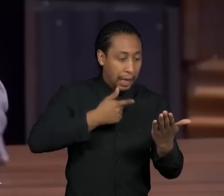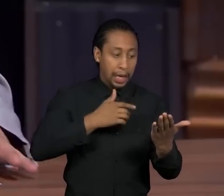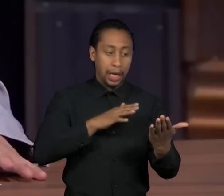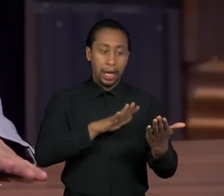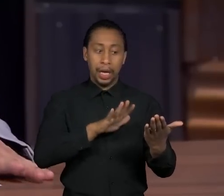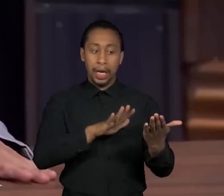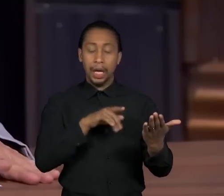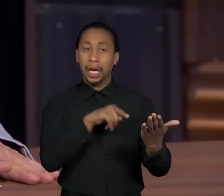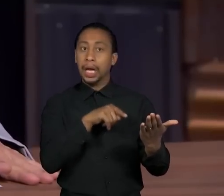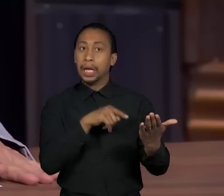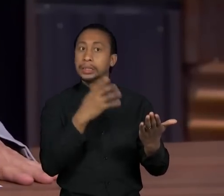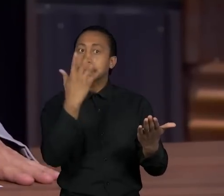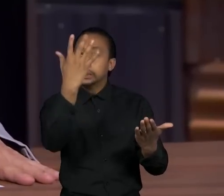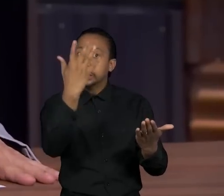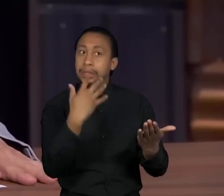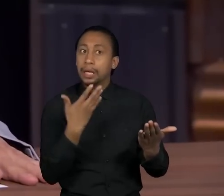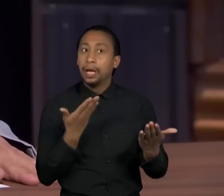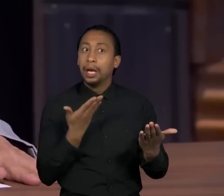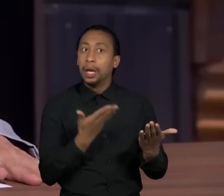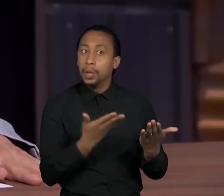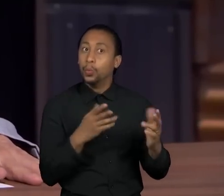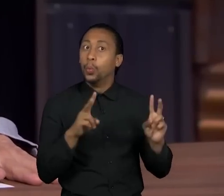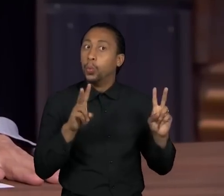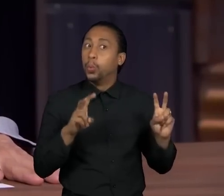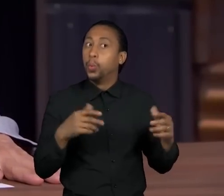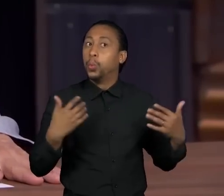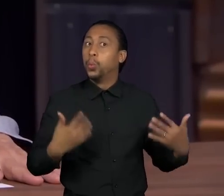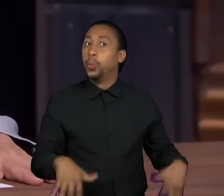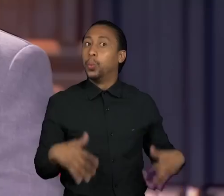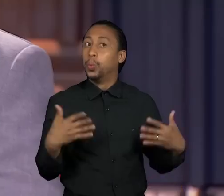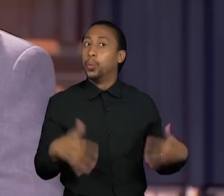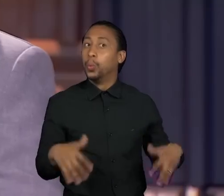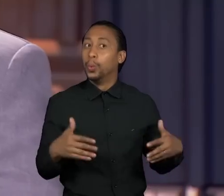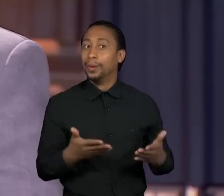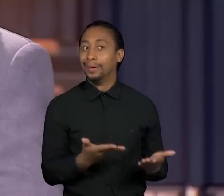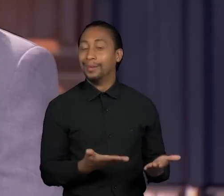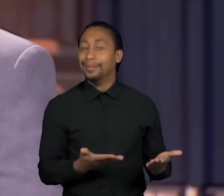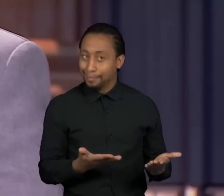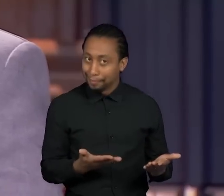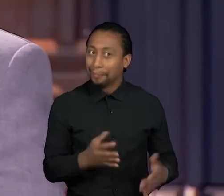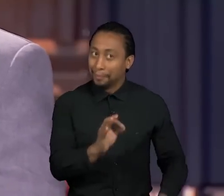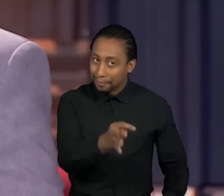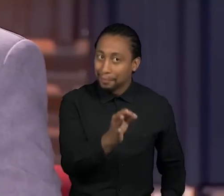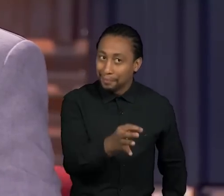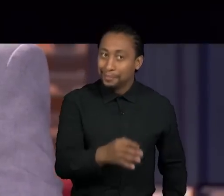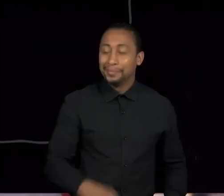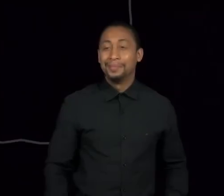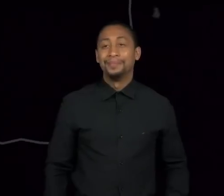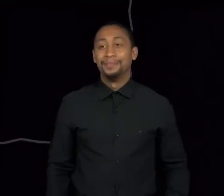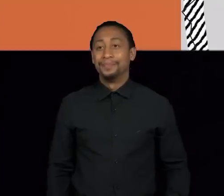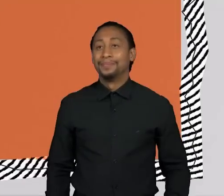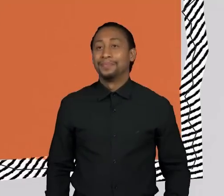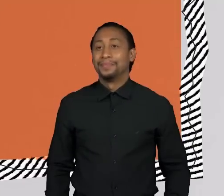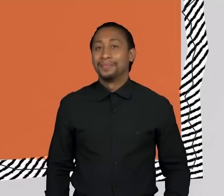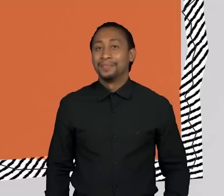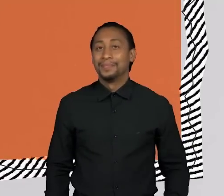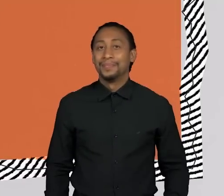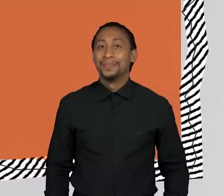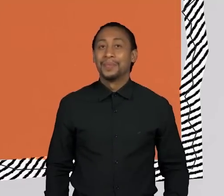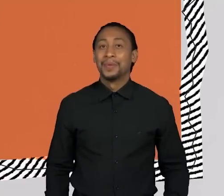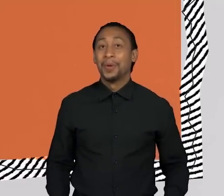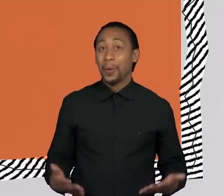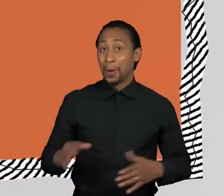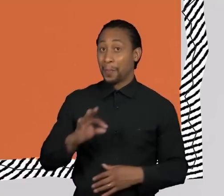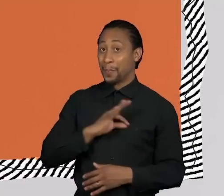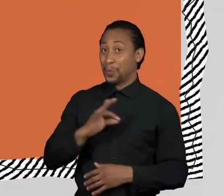não, peraí, ele tá falando de um negócio bem brabo, né? Não é isso, não? Eu moro num